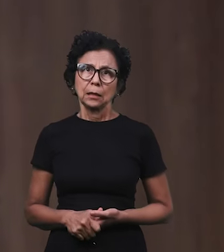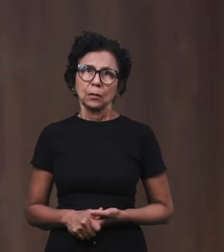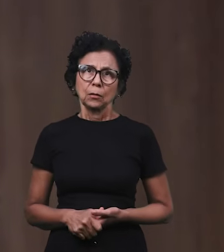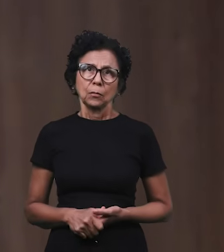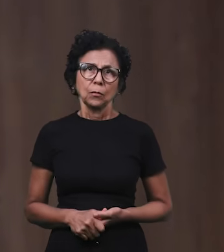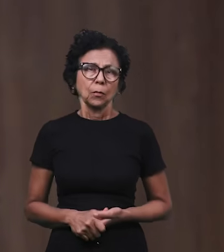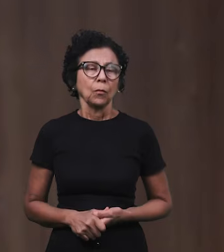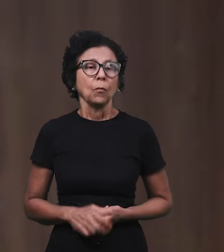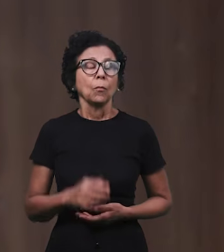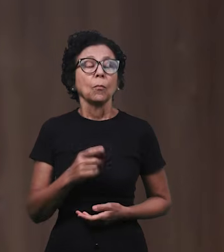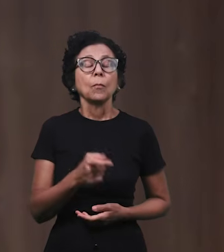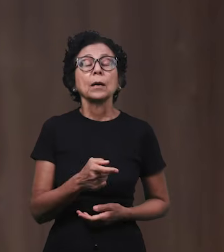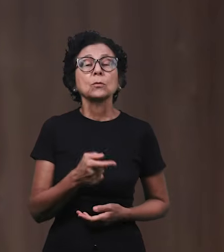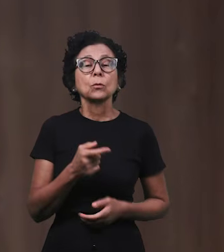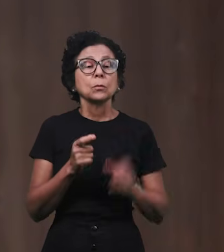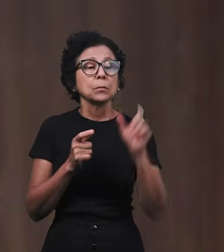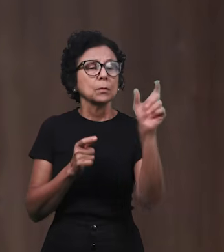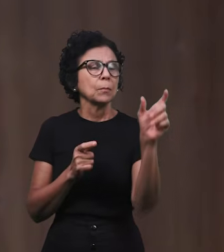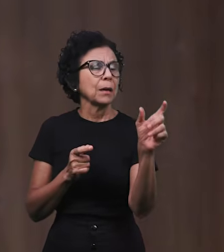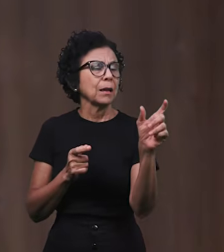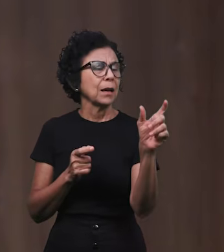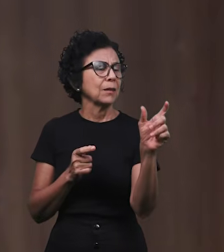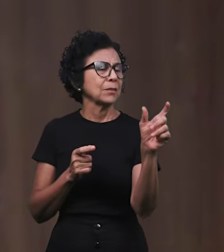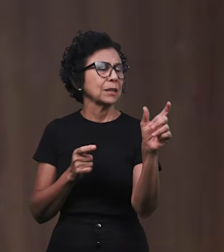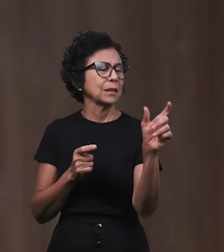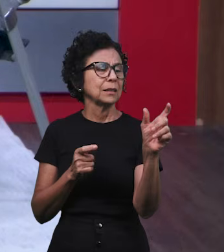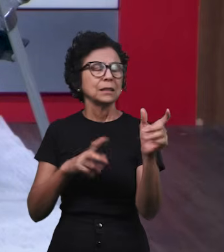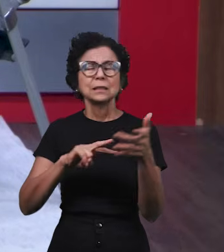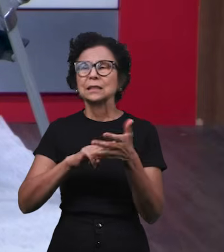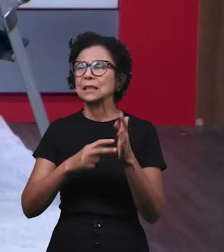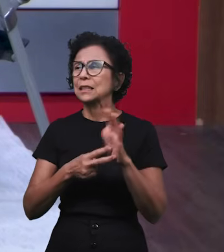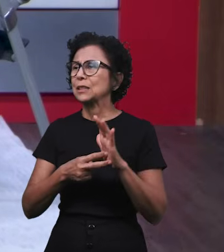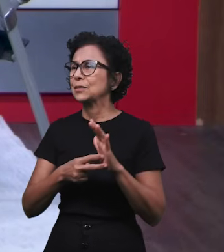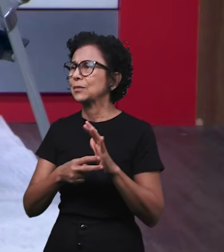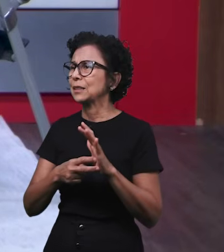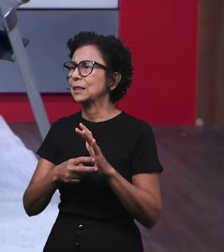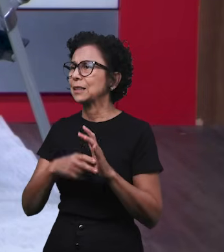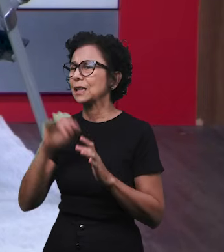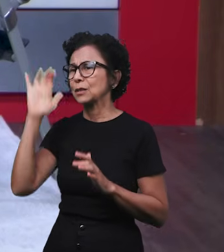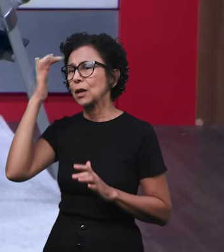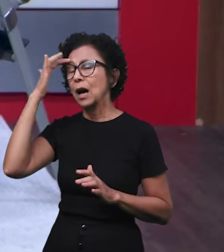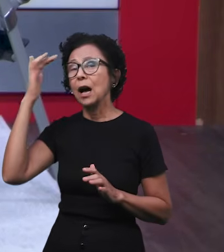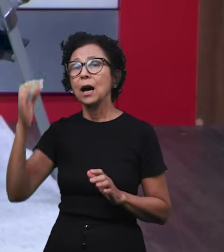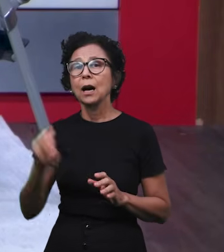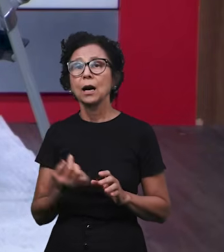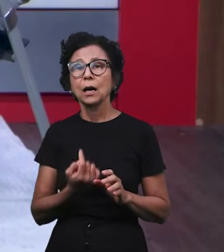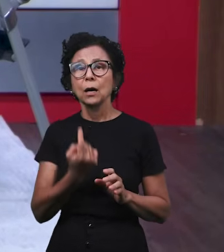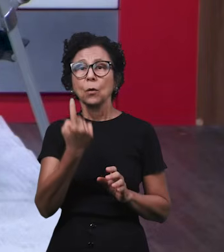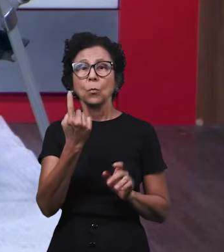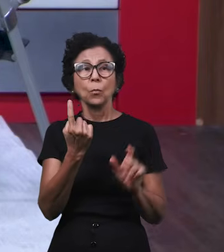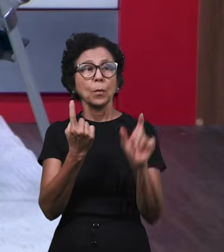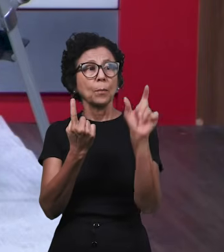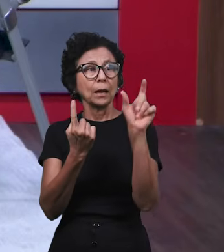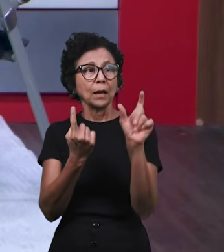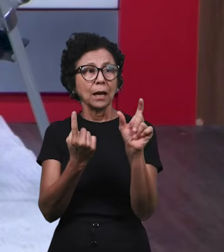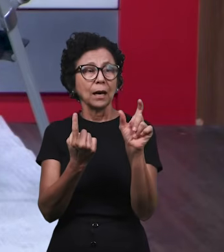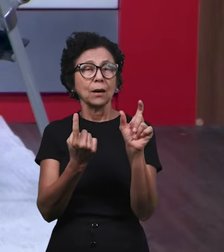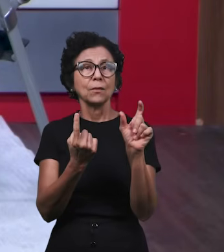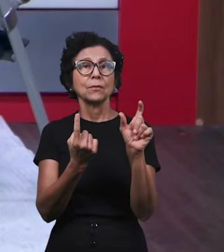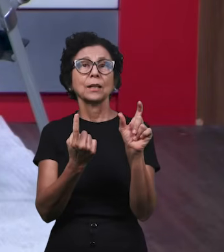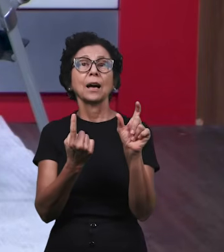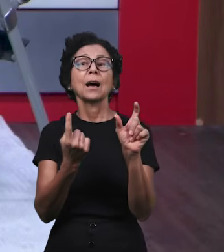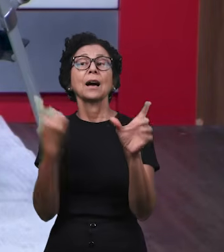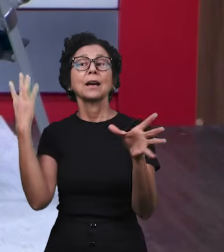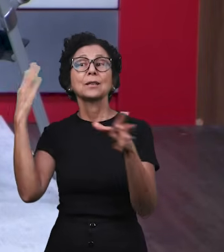entender o que aquela palavra significa, eu olho para você e falo, é tudo isso. Uma palavra significa isso. Então dá para entender.